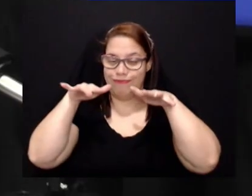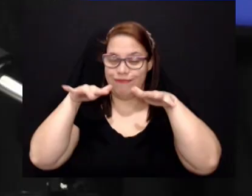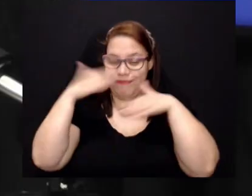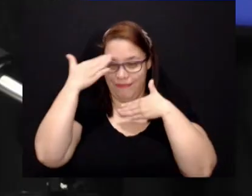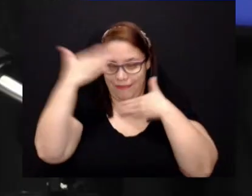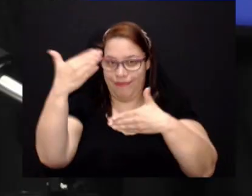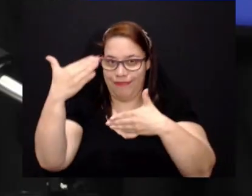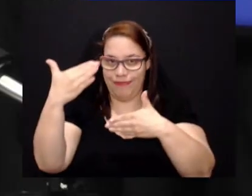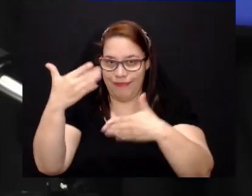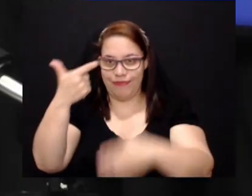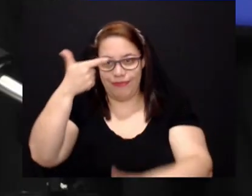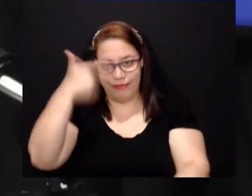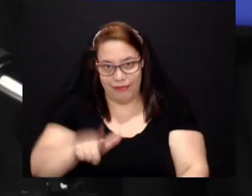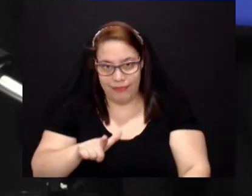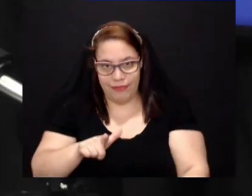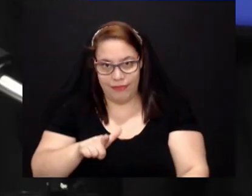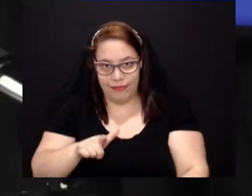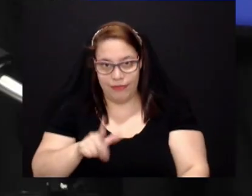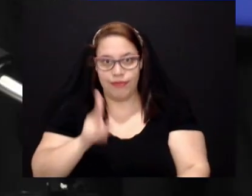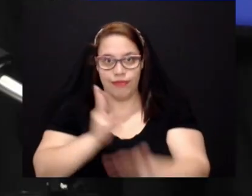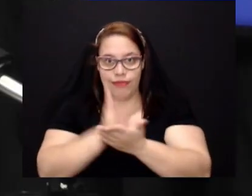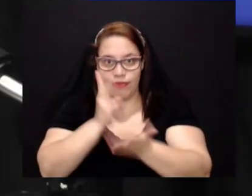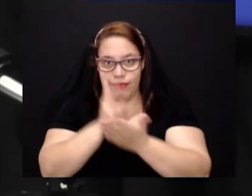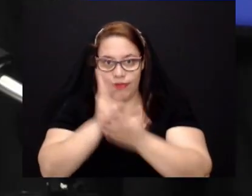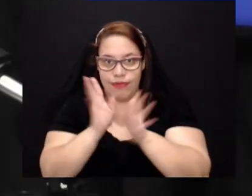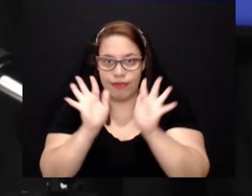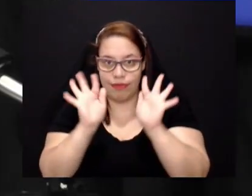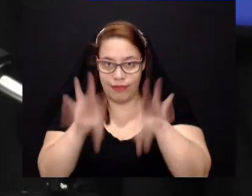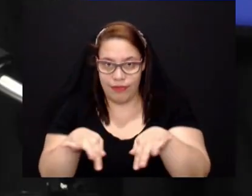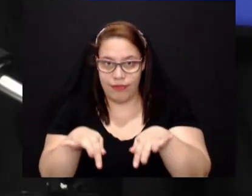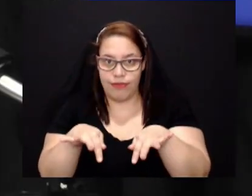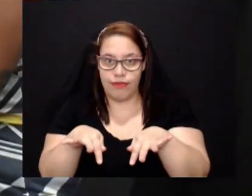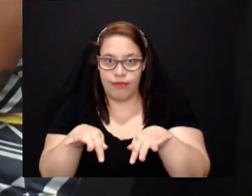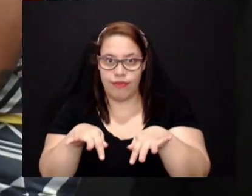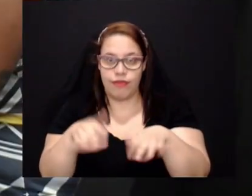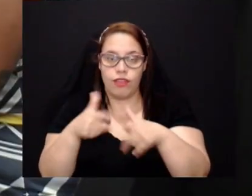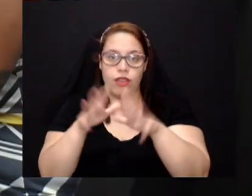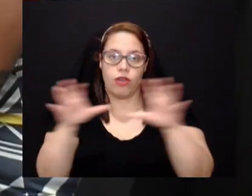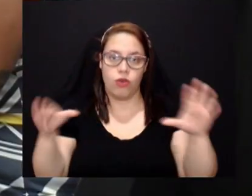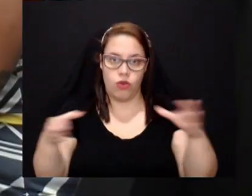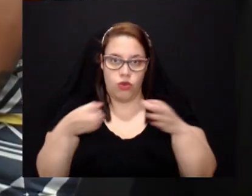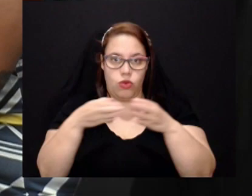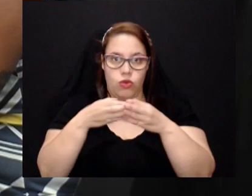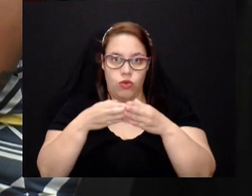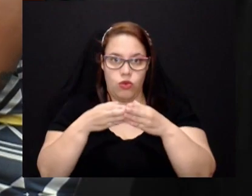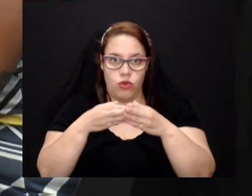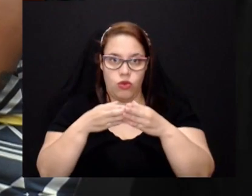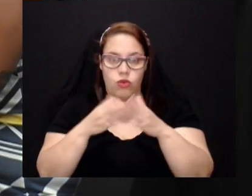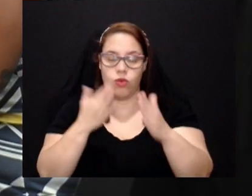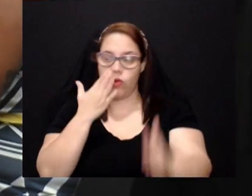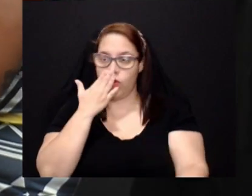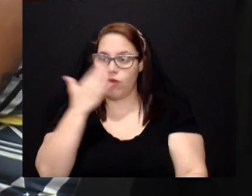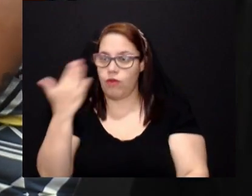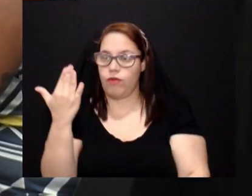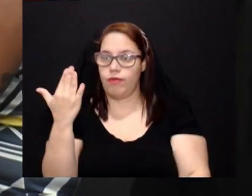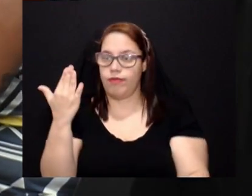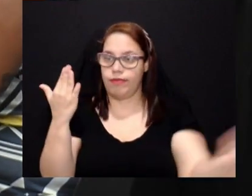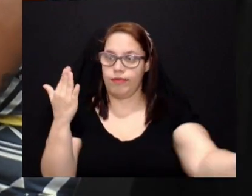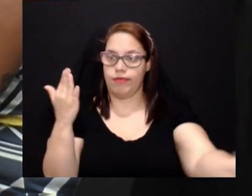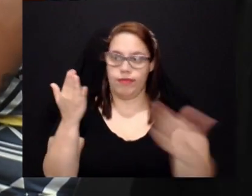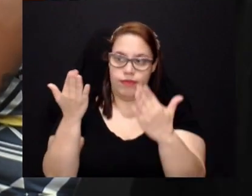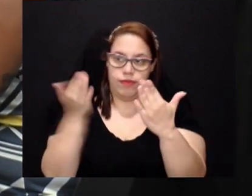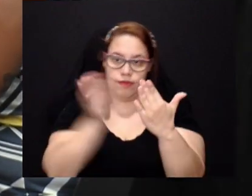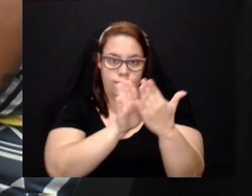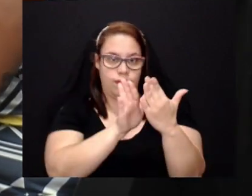mais uma vez, como eu sempre faço nos encerramentos aqui, né, a toda a equipe que está aqui à nossa frente, né? Para quem não assistiu os